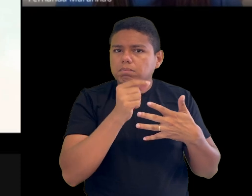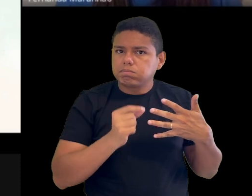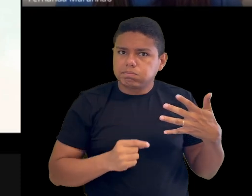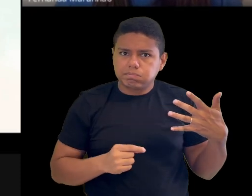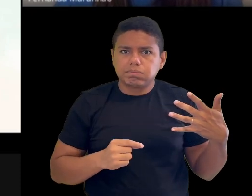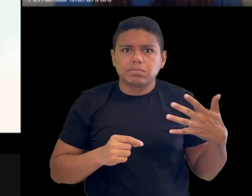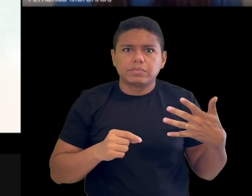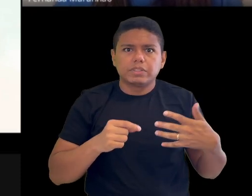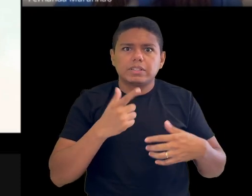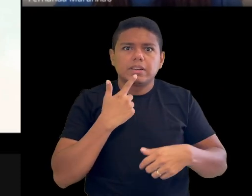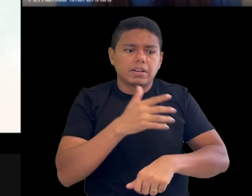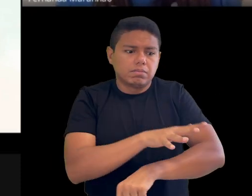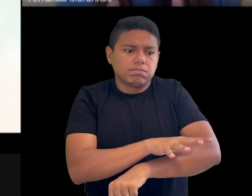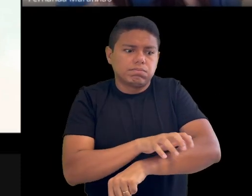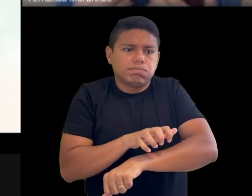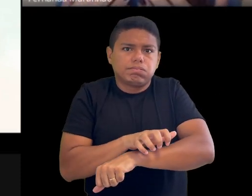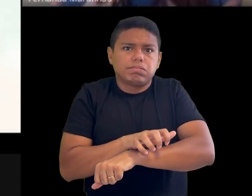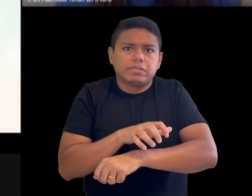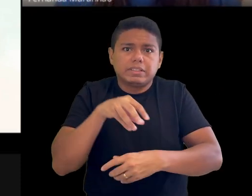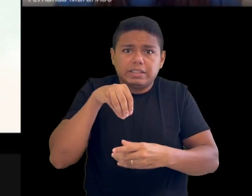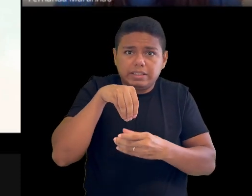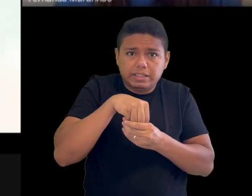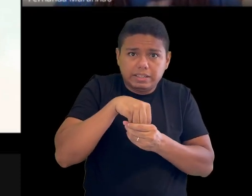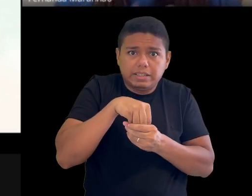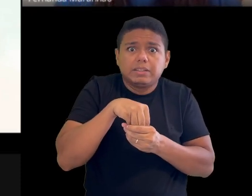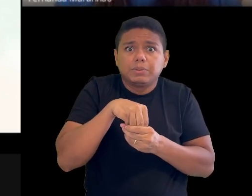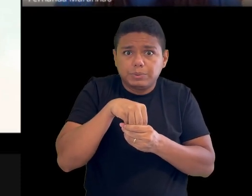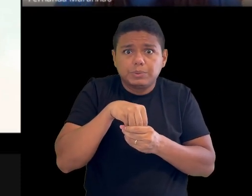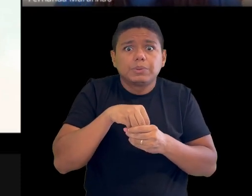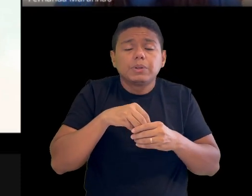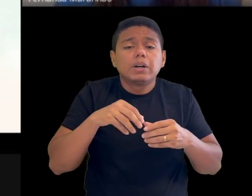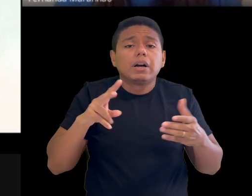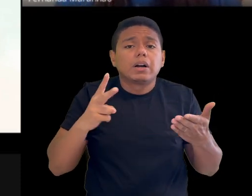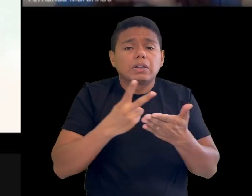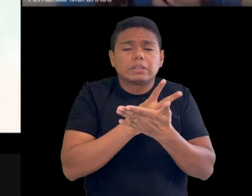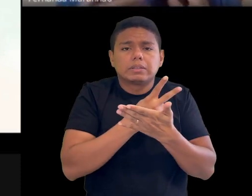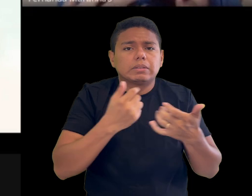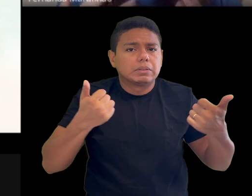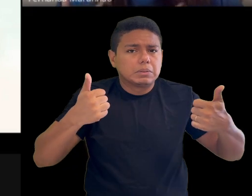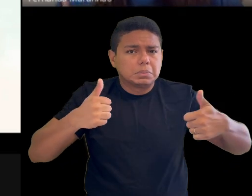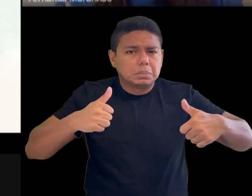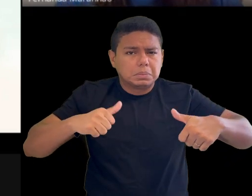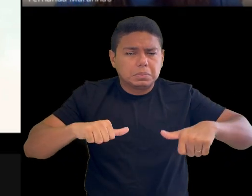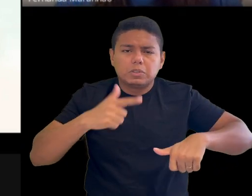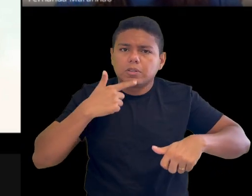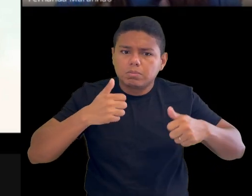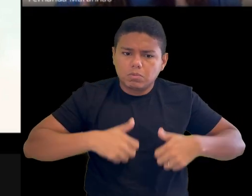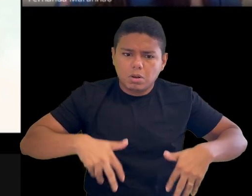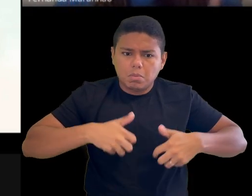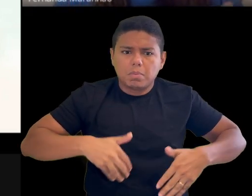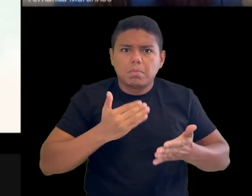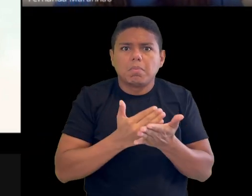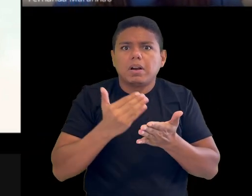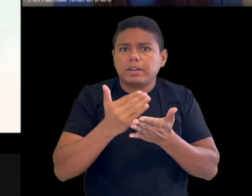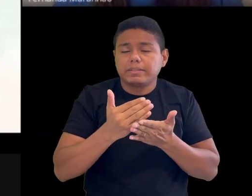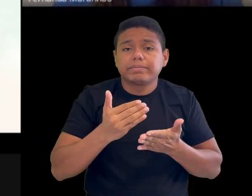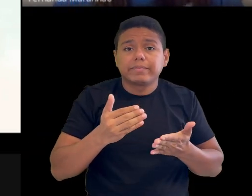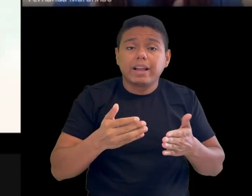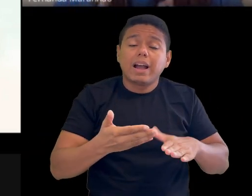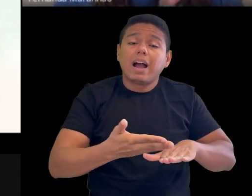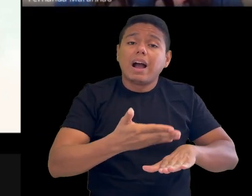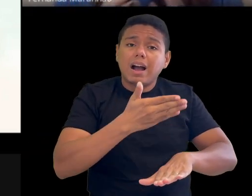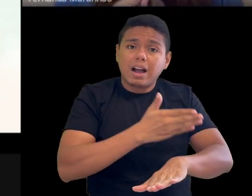intravascular disseminada, piorando e agravando ainda mais o seu sangramento. Então, antes que isso tudo ocorra, é importante